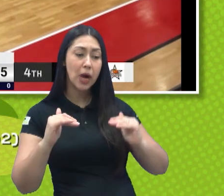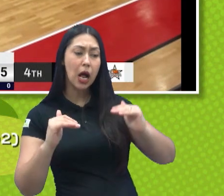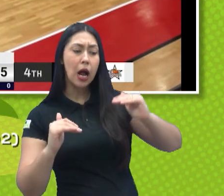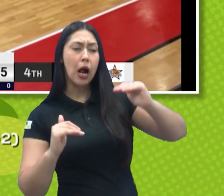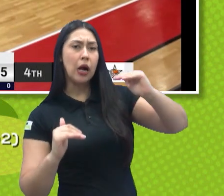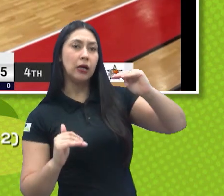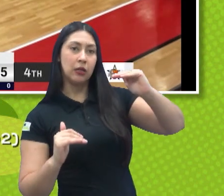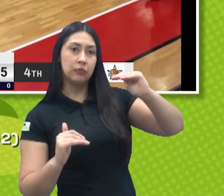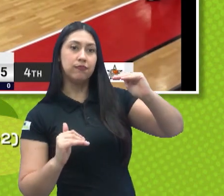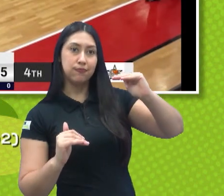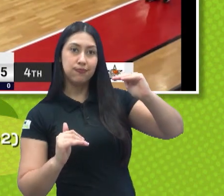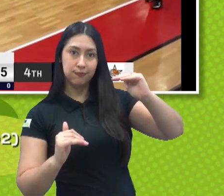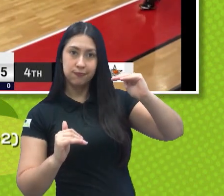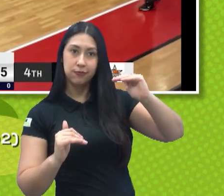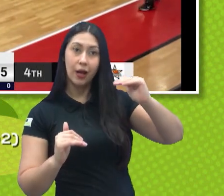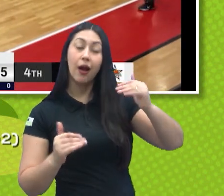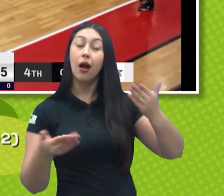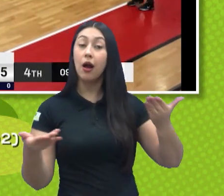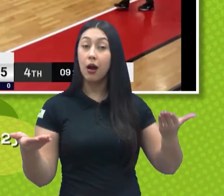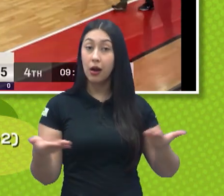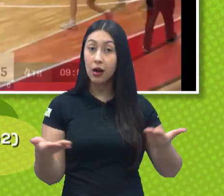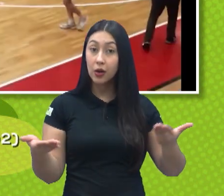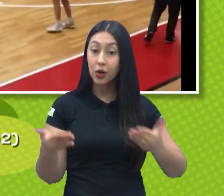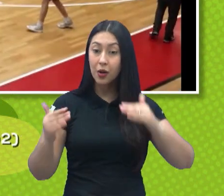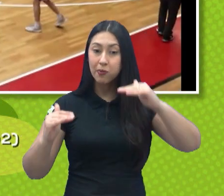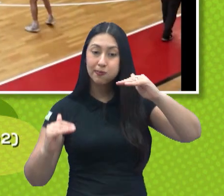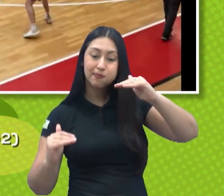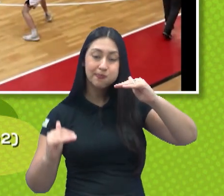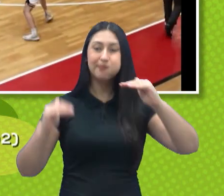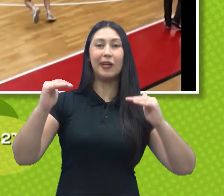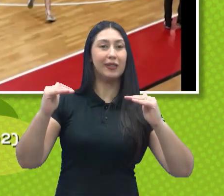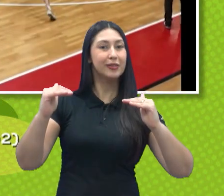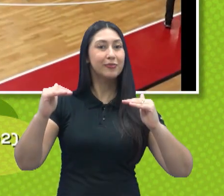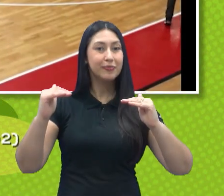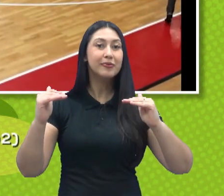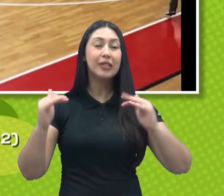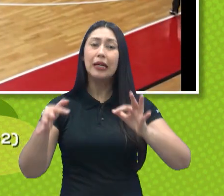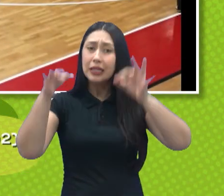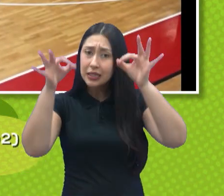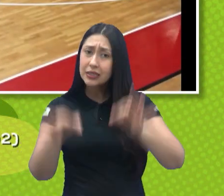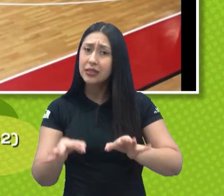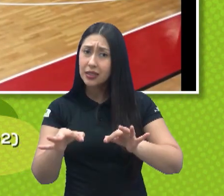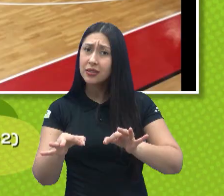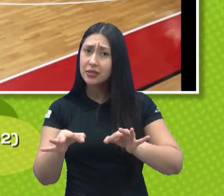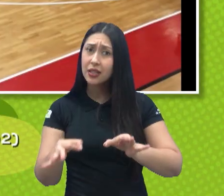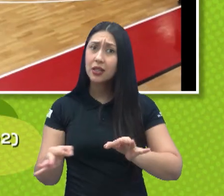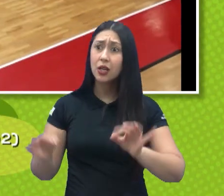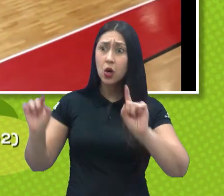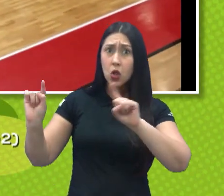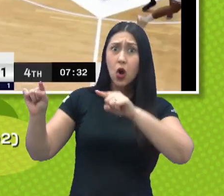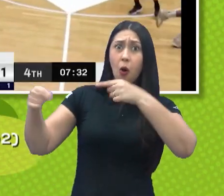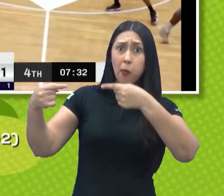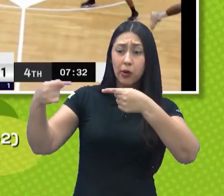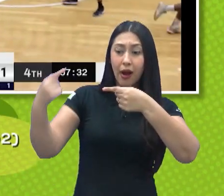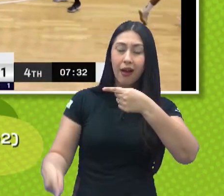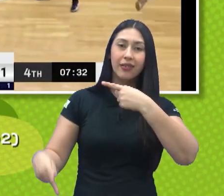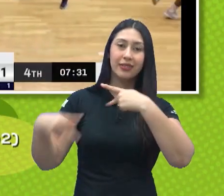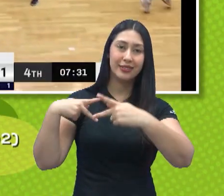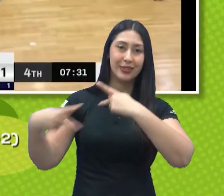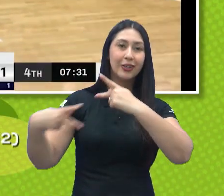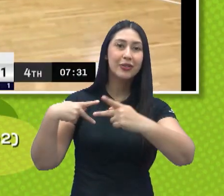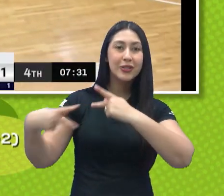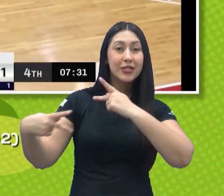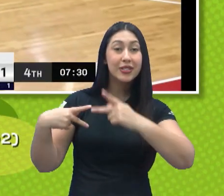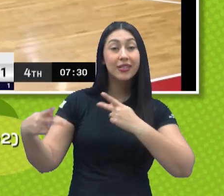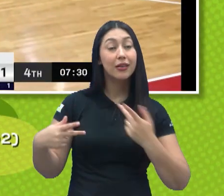vantagem dentro da série. Agora igualou novamente, é certeza que esse jogo vai ser decidido aqui em São José dos Campos,